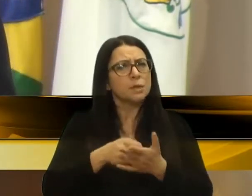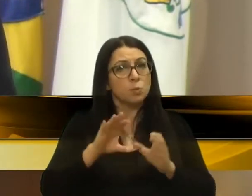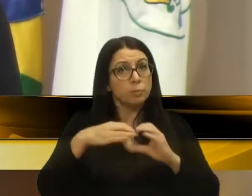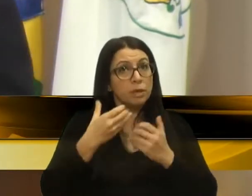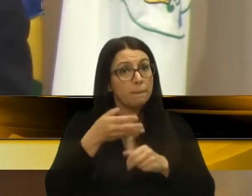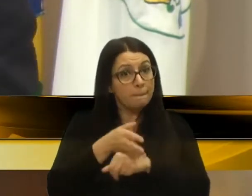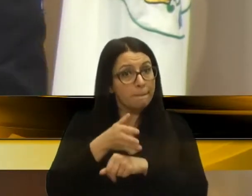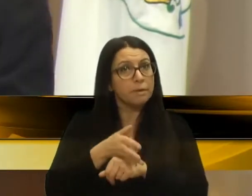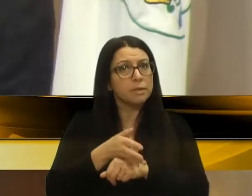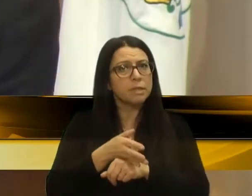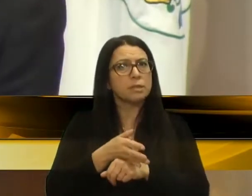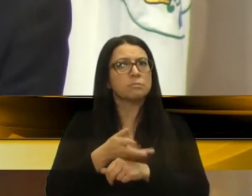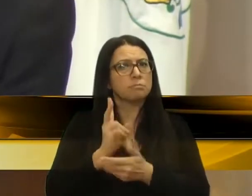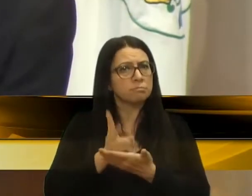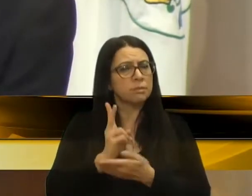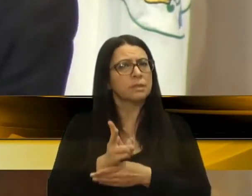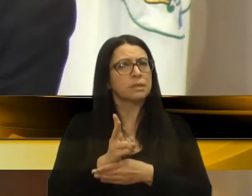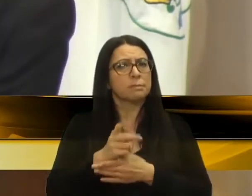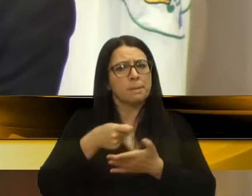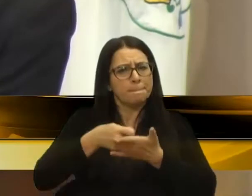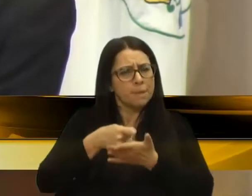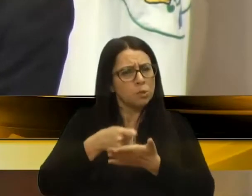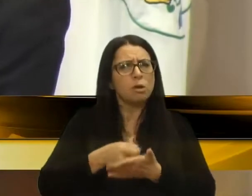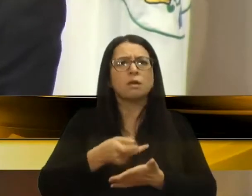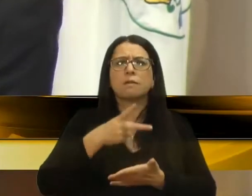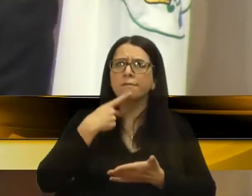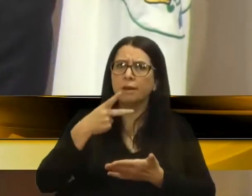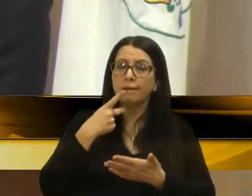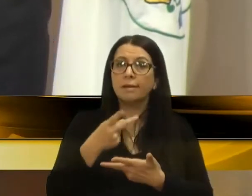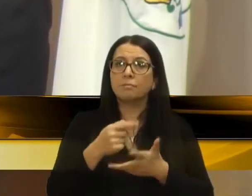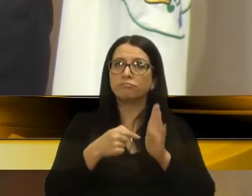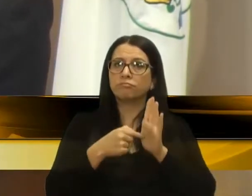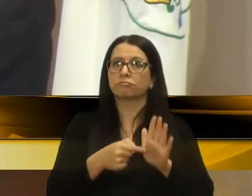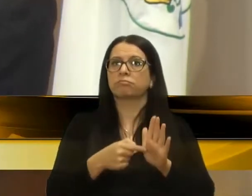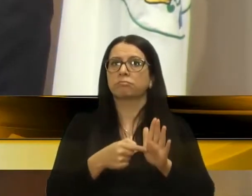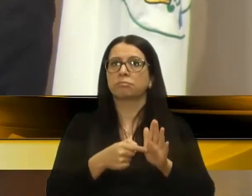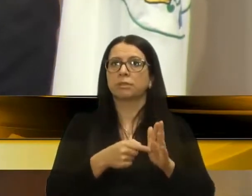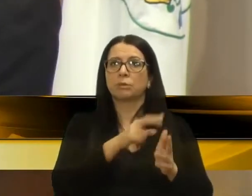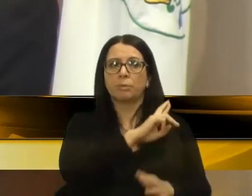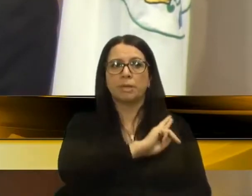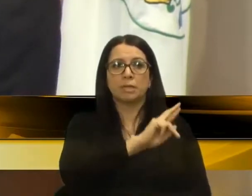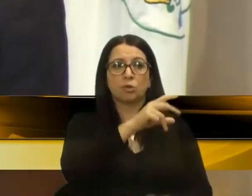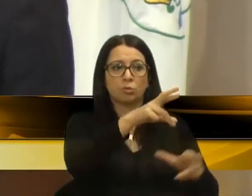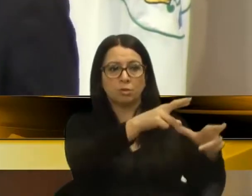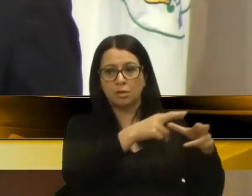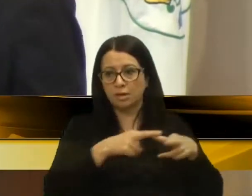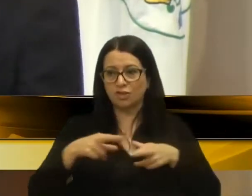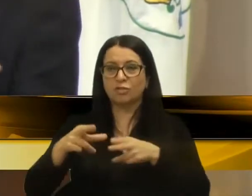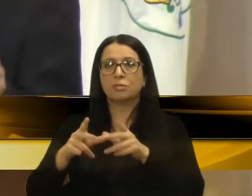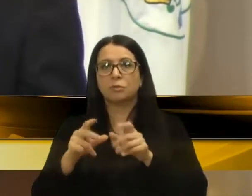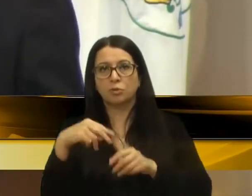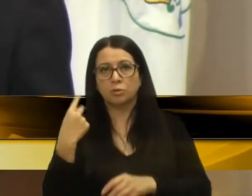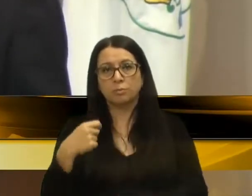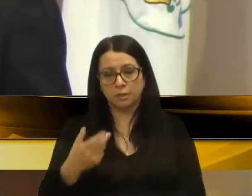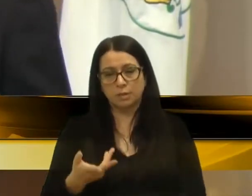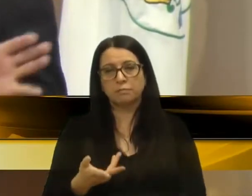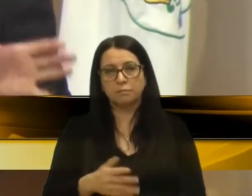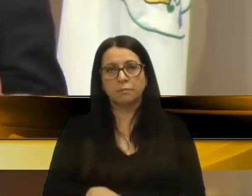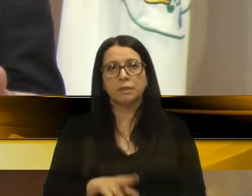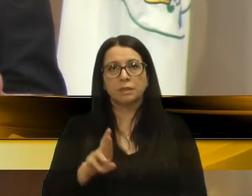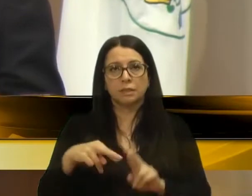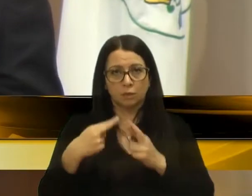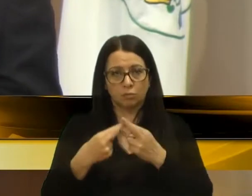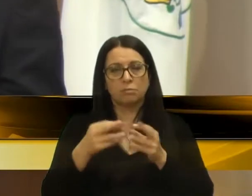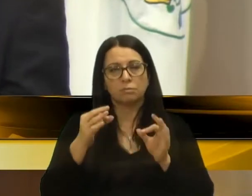que participar ativa aí, pressionar, falar dos problemas de cada região, é isso que nós precisamos. E nessa audiência,